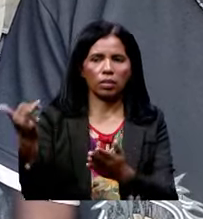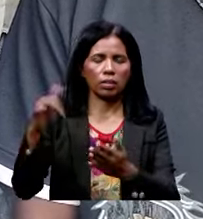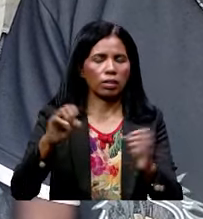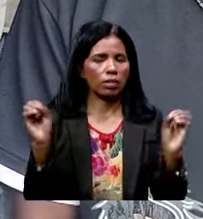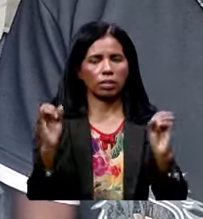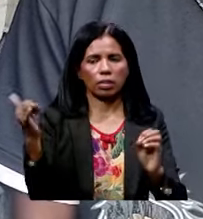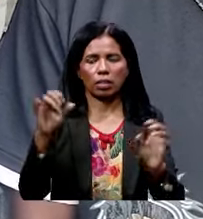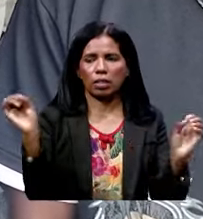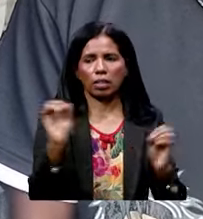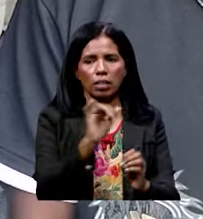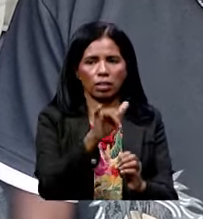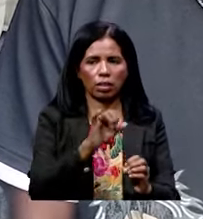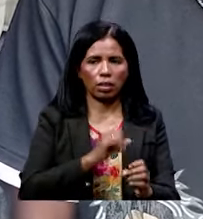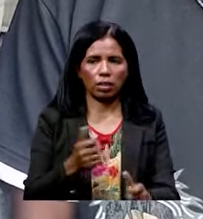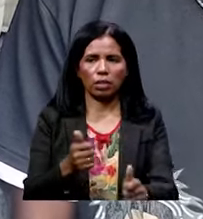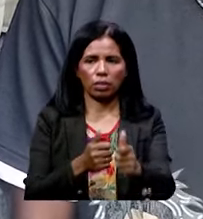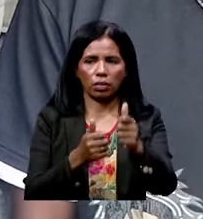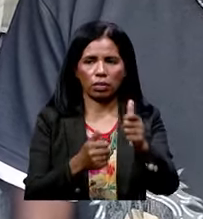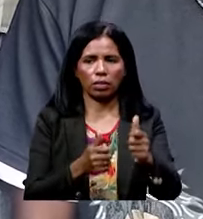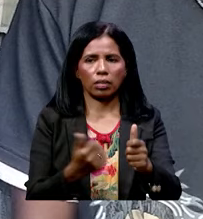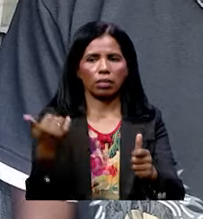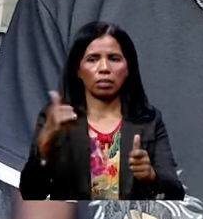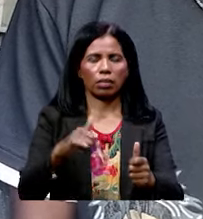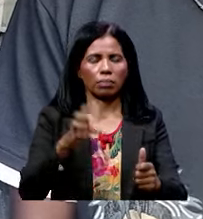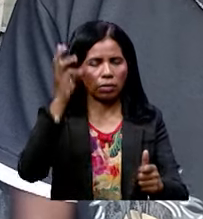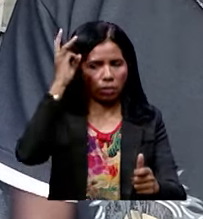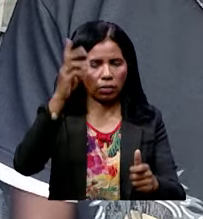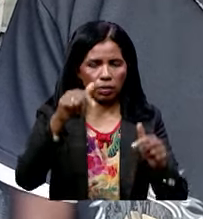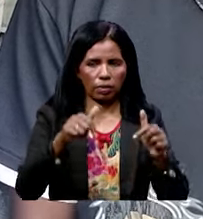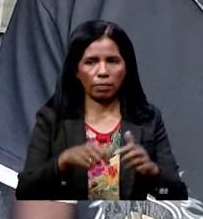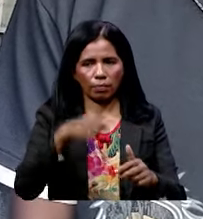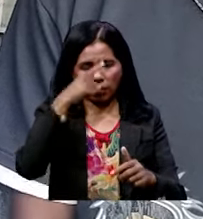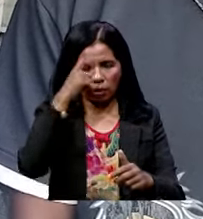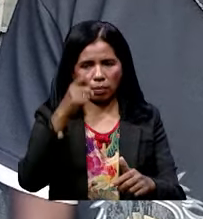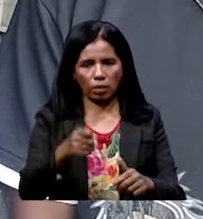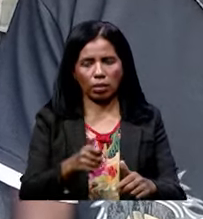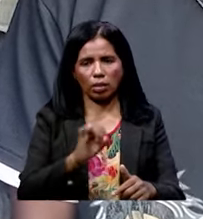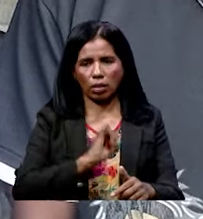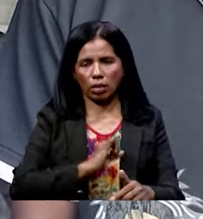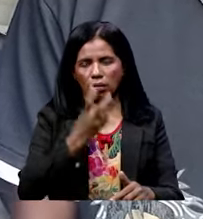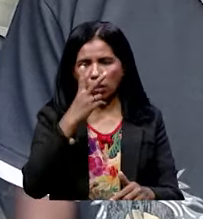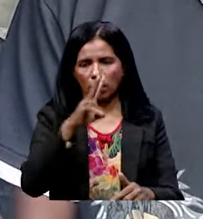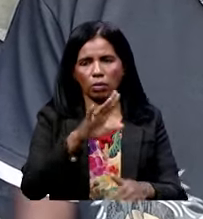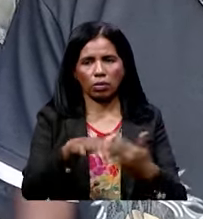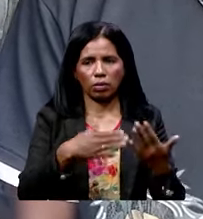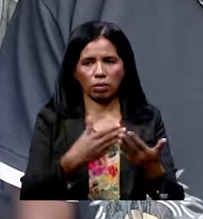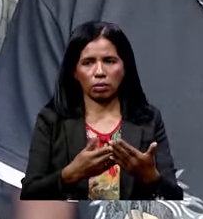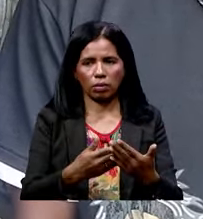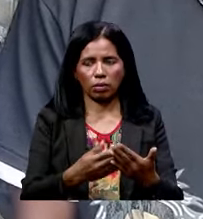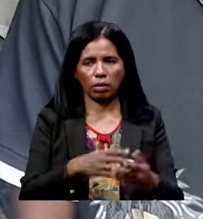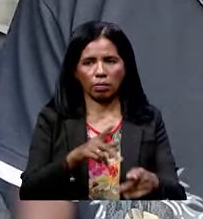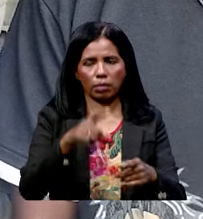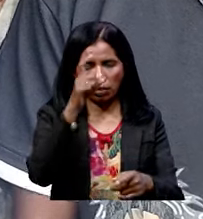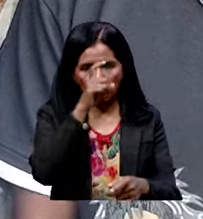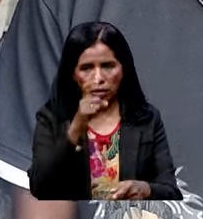seta entao hau mos tuir de sirne preocupação dene. Tamba kuaja hore sira otu tu maiore idosus